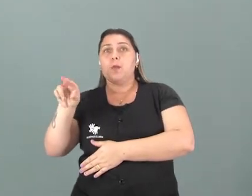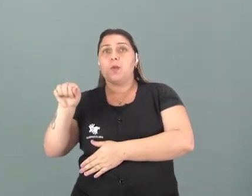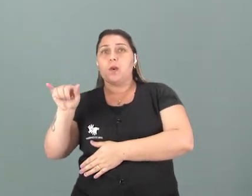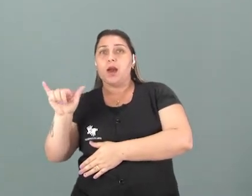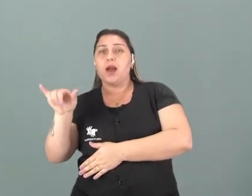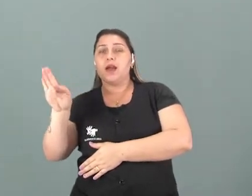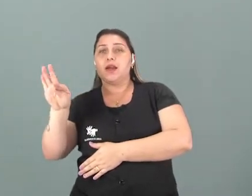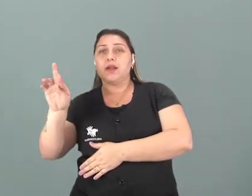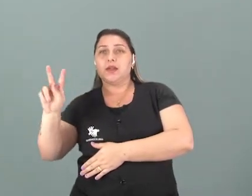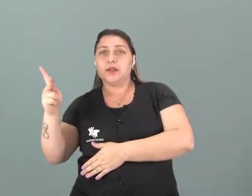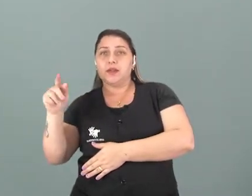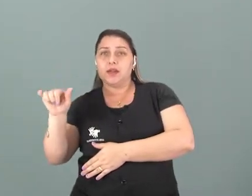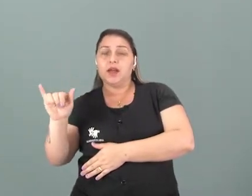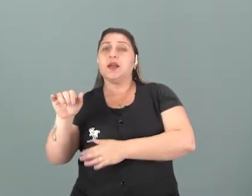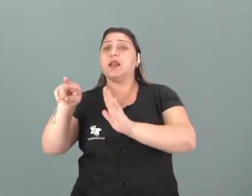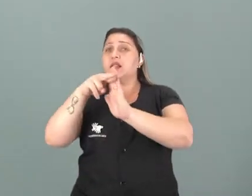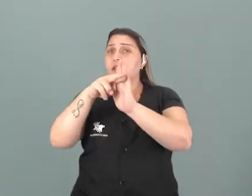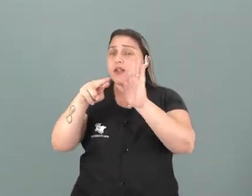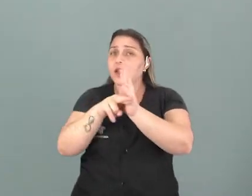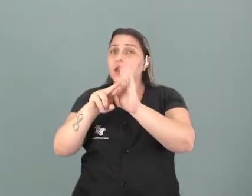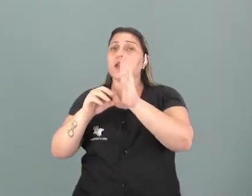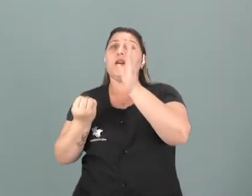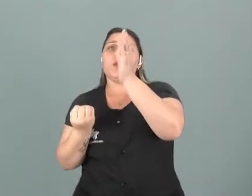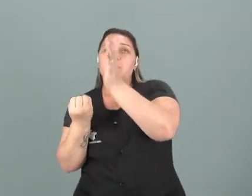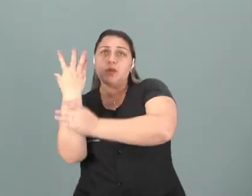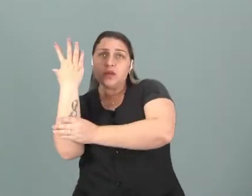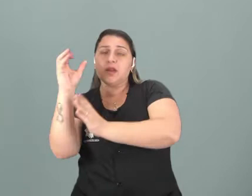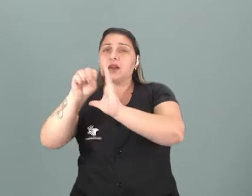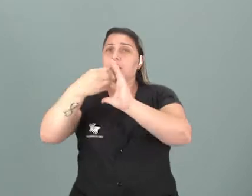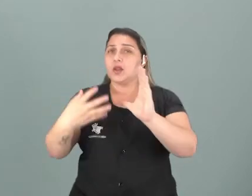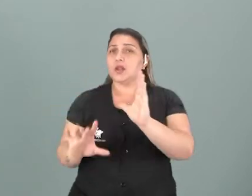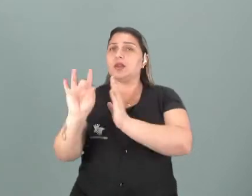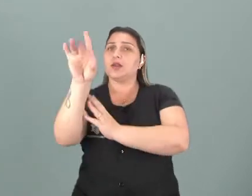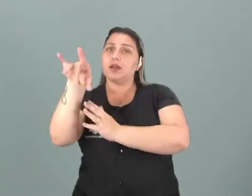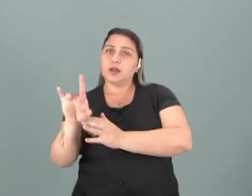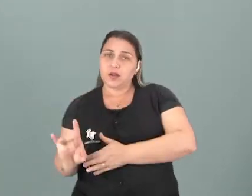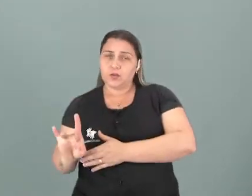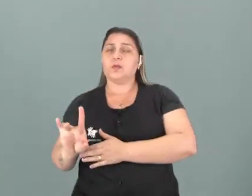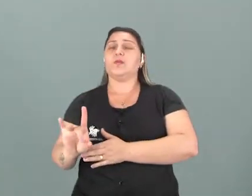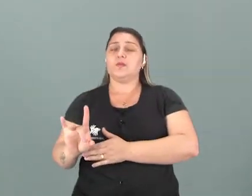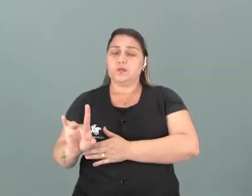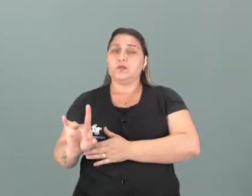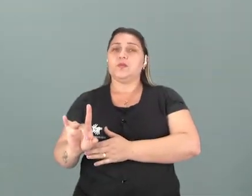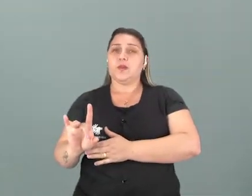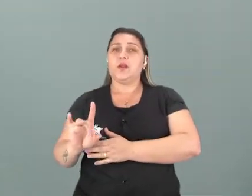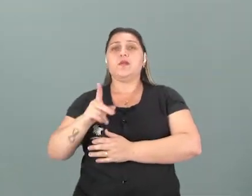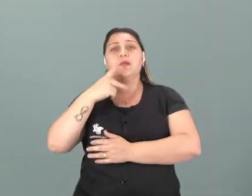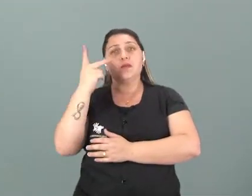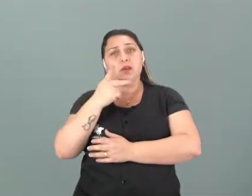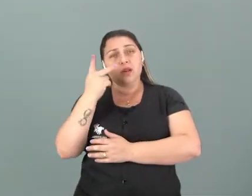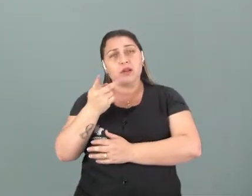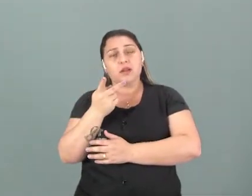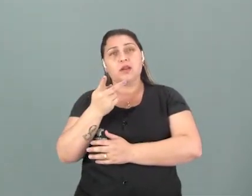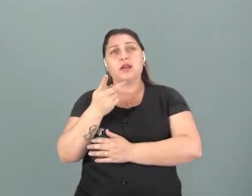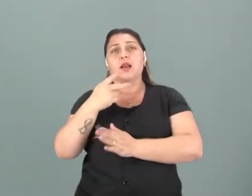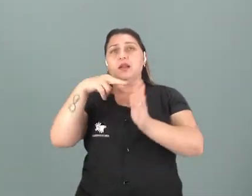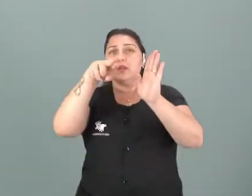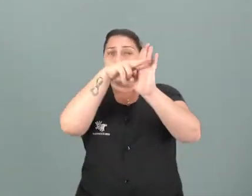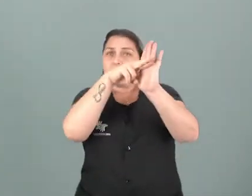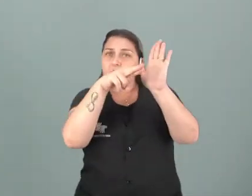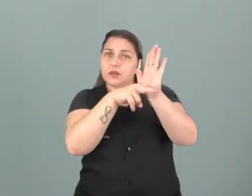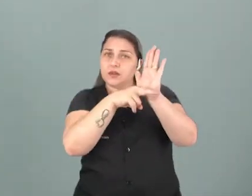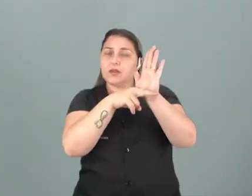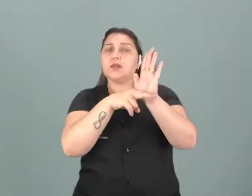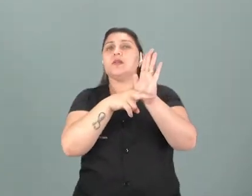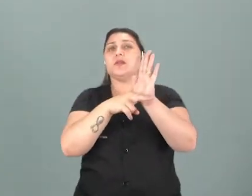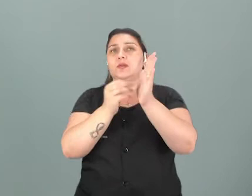sobre a evolução, sobre as regras, sobre as características de cada uma. Aí a gente vai falar sobre as graduações. Então vamos